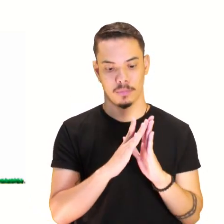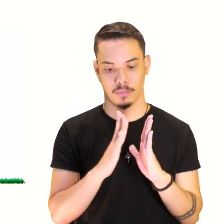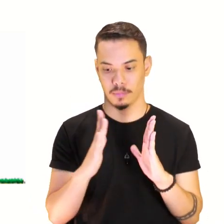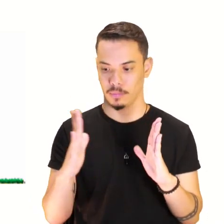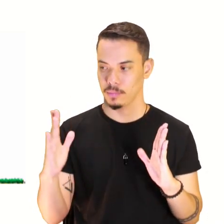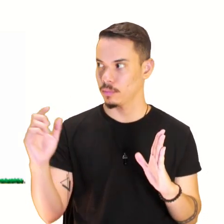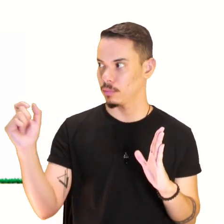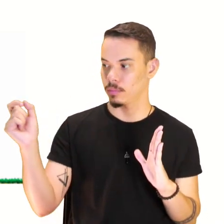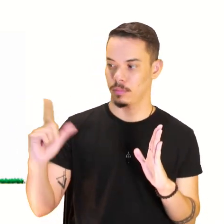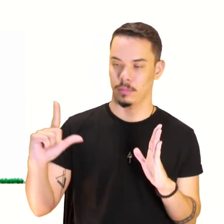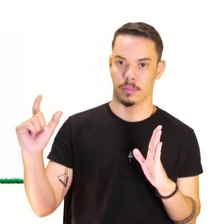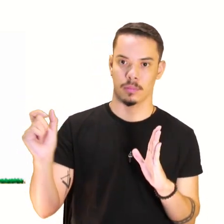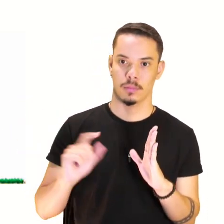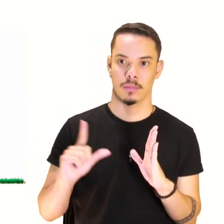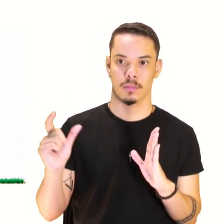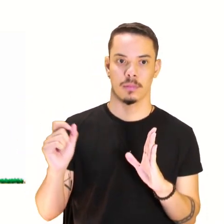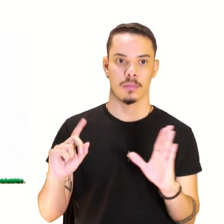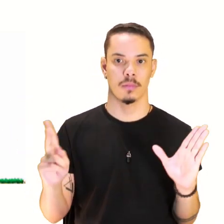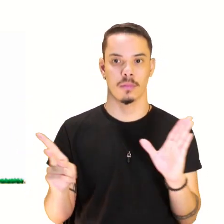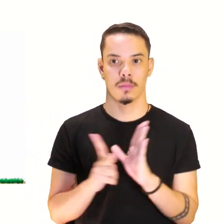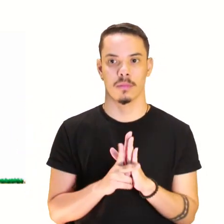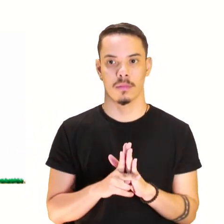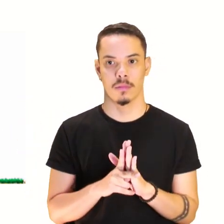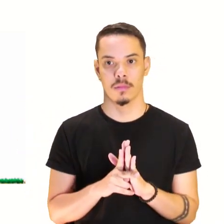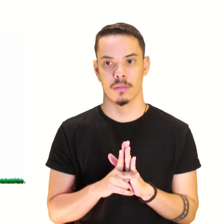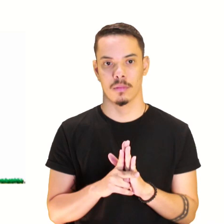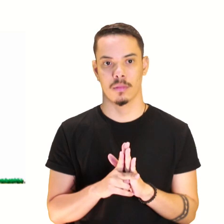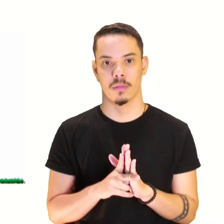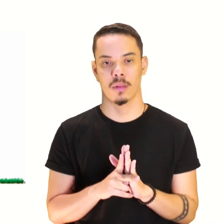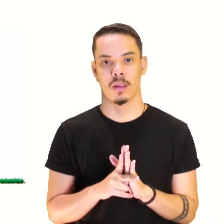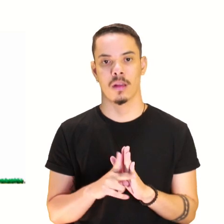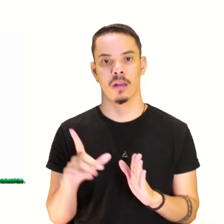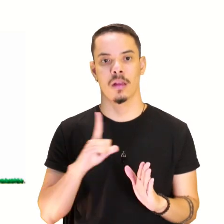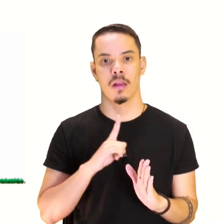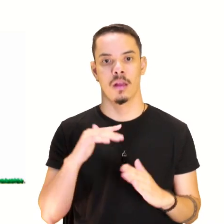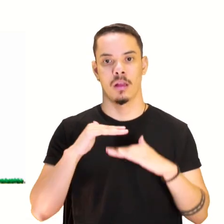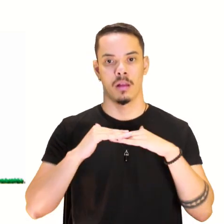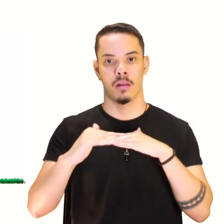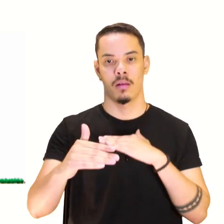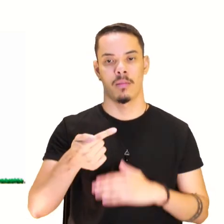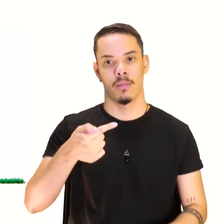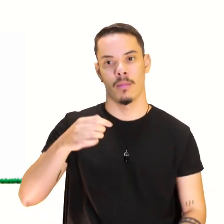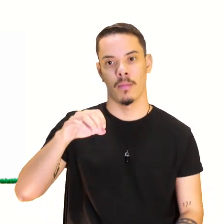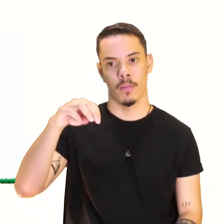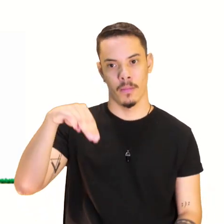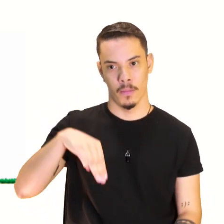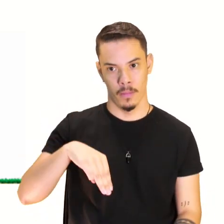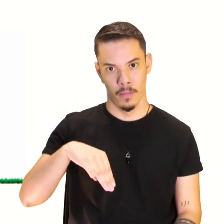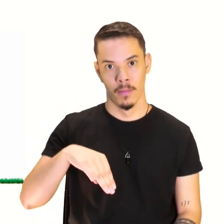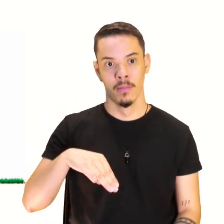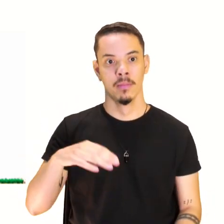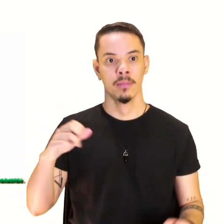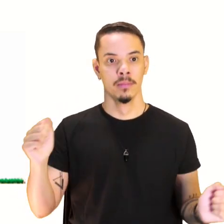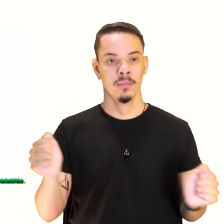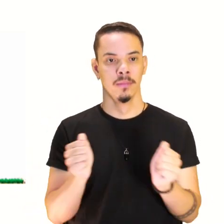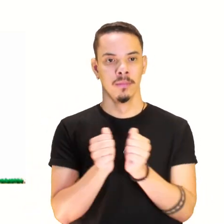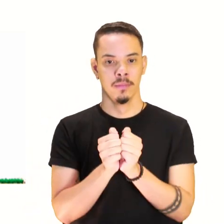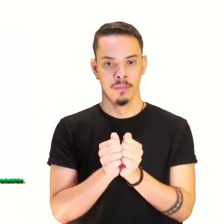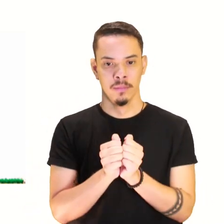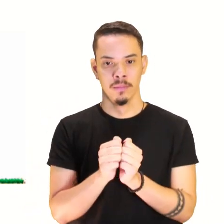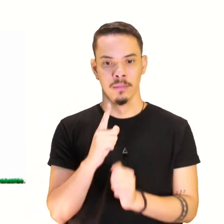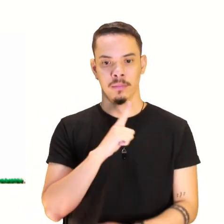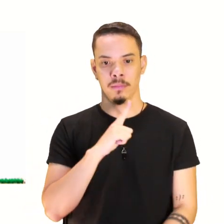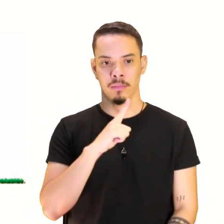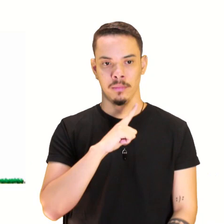luz solar projetada no solo horizontal com 70 metros. Simultaneamente,